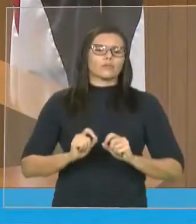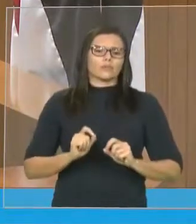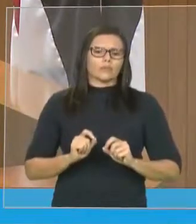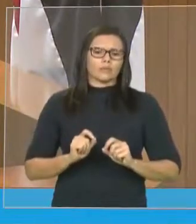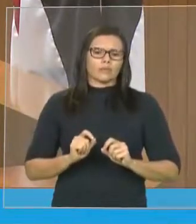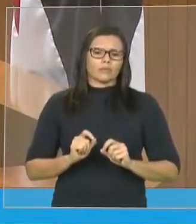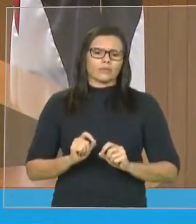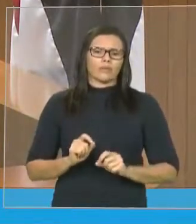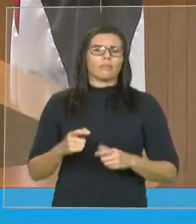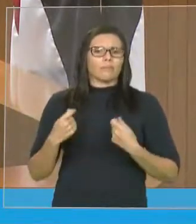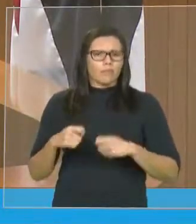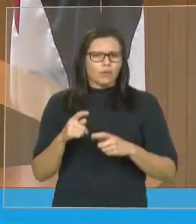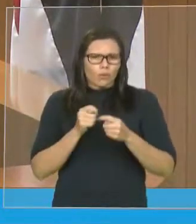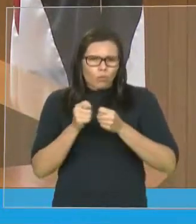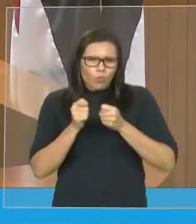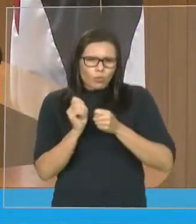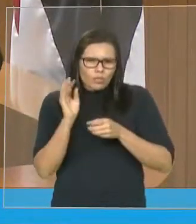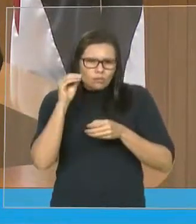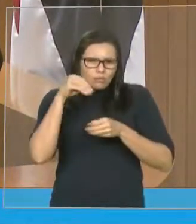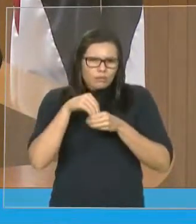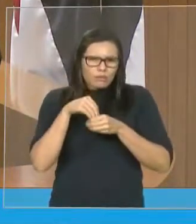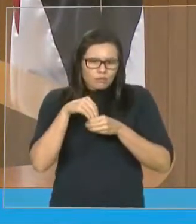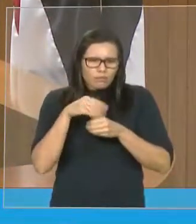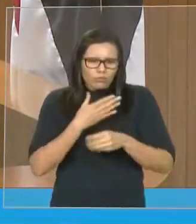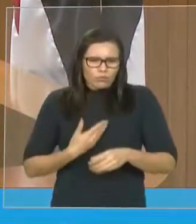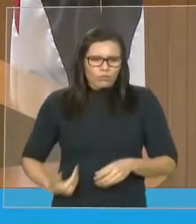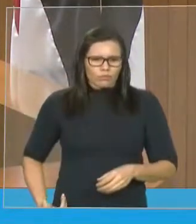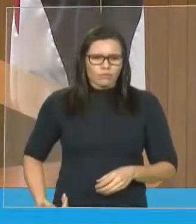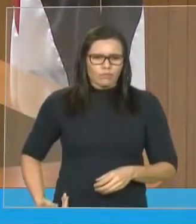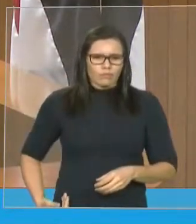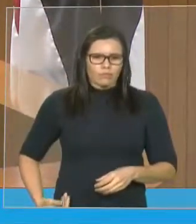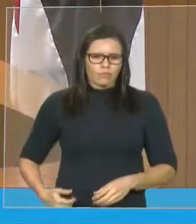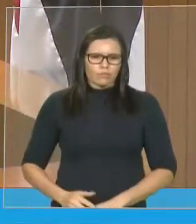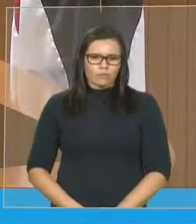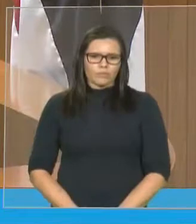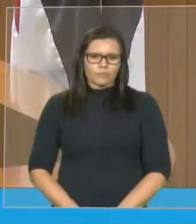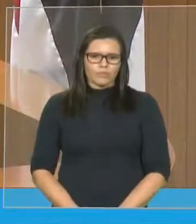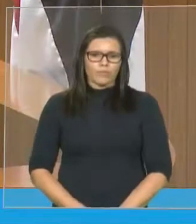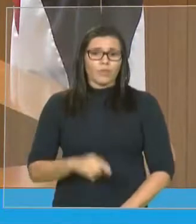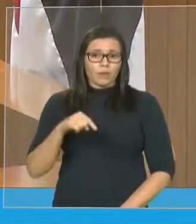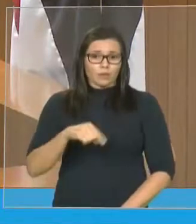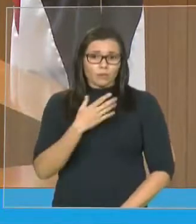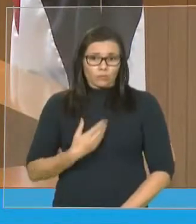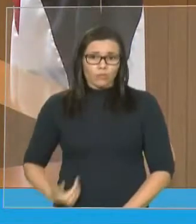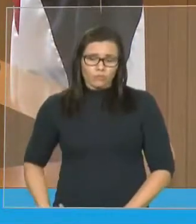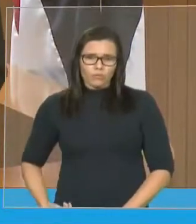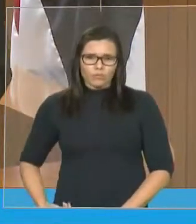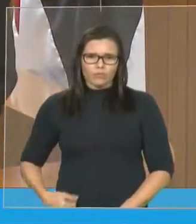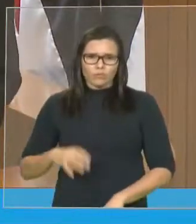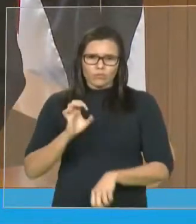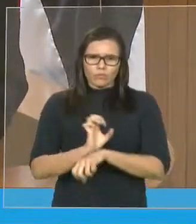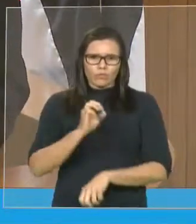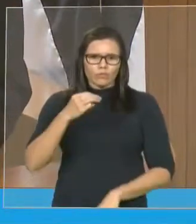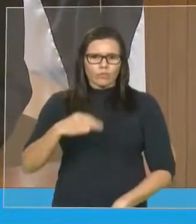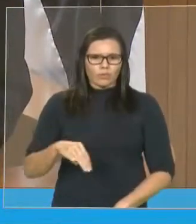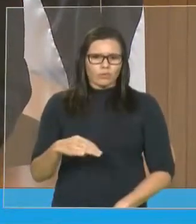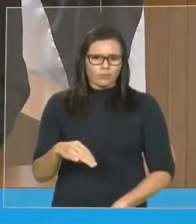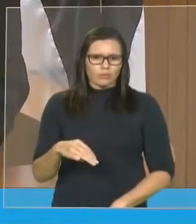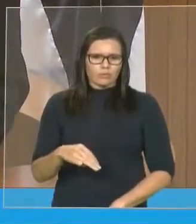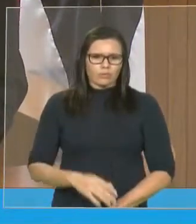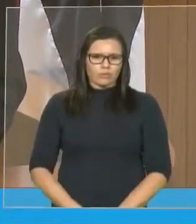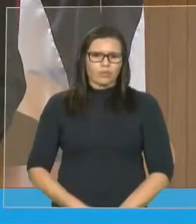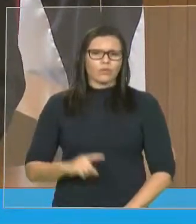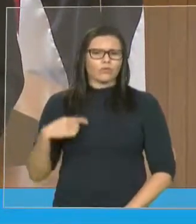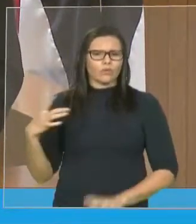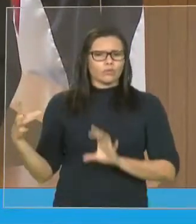controle interno, e eu aqui titularizo momentaneamente o controle interno do Estado do Maranhão, do Poder Executivo. Nós somos apoiadores do Tribunal